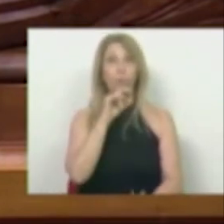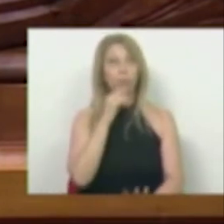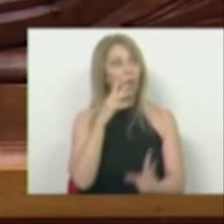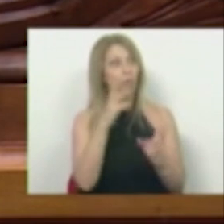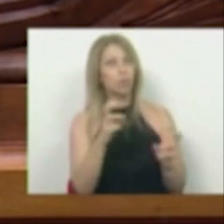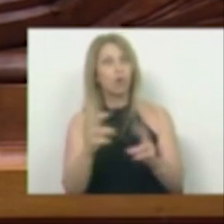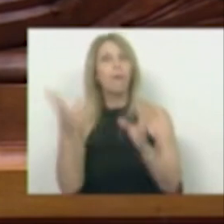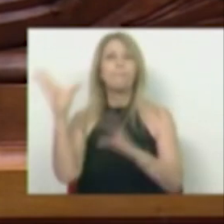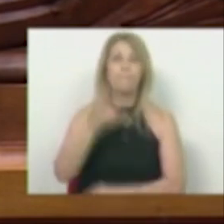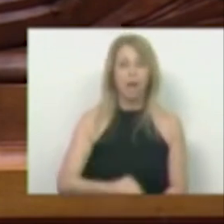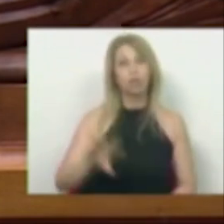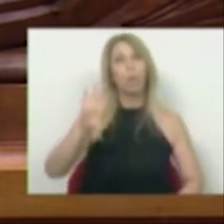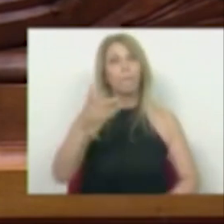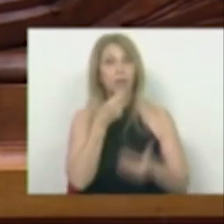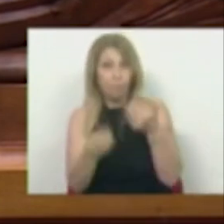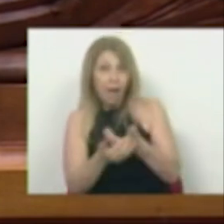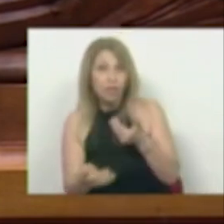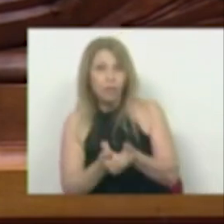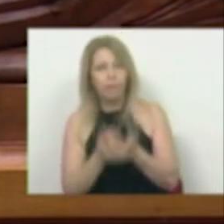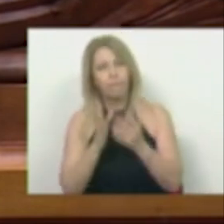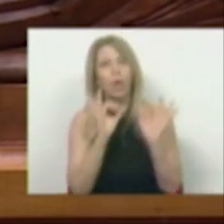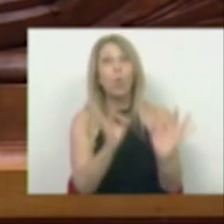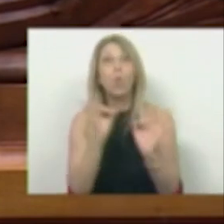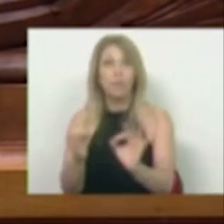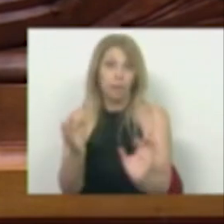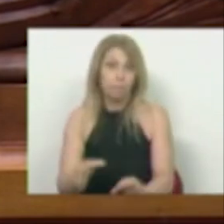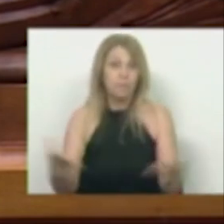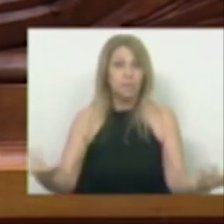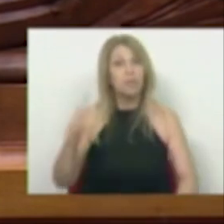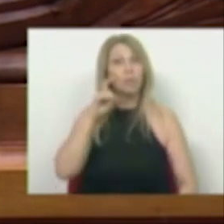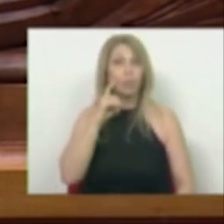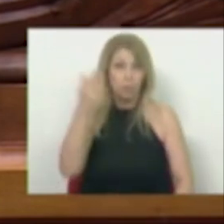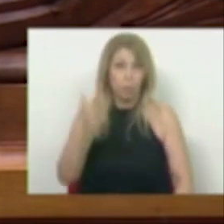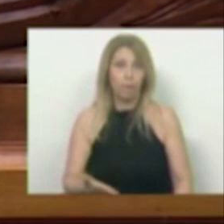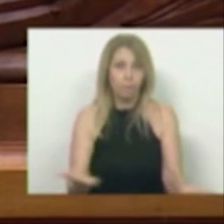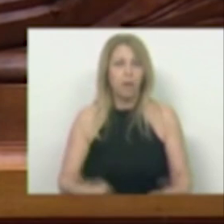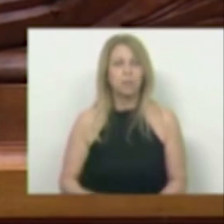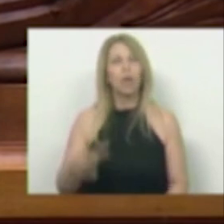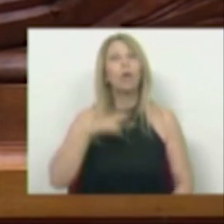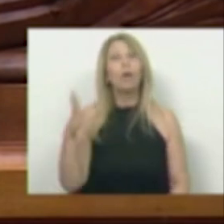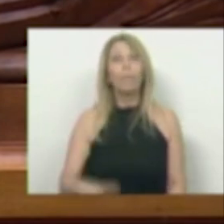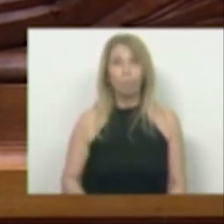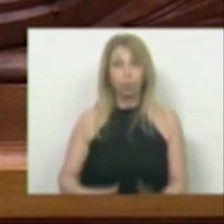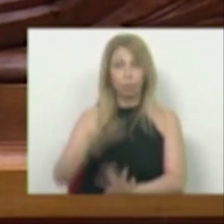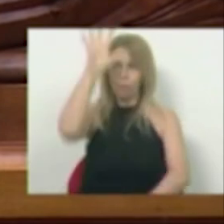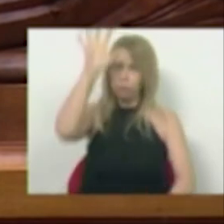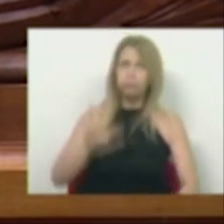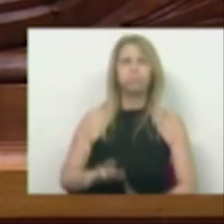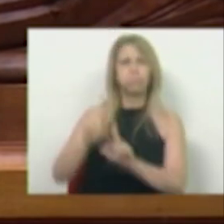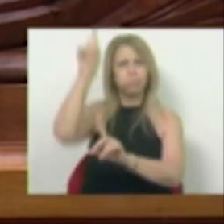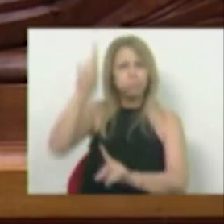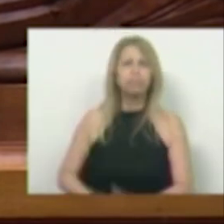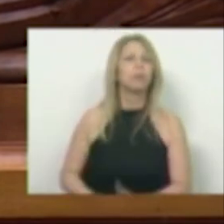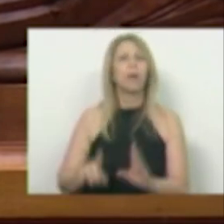oportunidades, um país onde os mais velhos tenham o cuidado que precisam e a proteção que merecem. Um Portugal inteiro que não deixe para trás